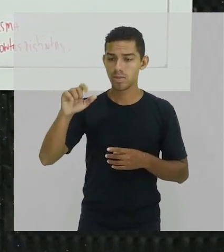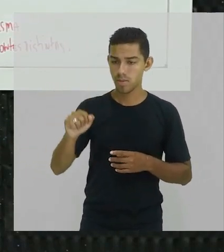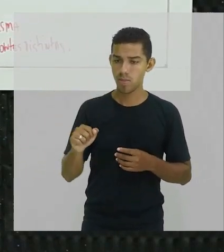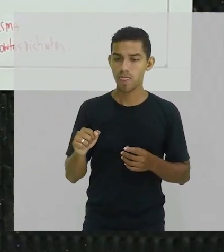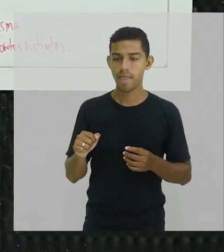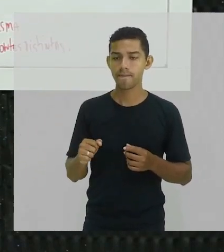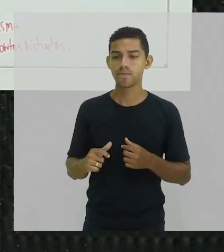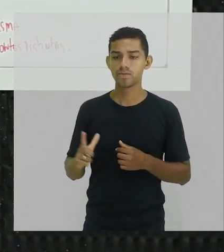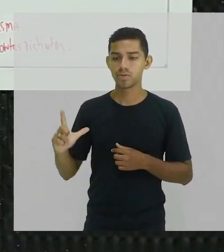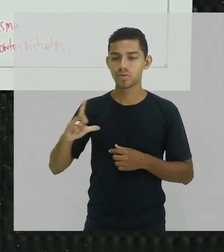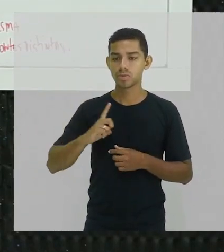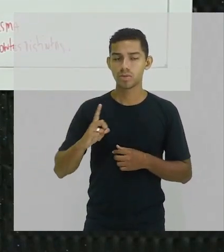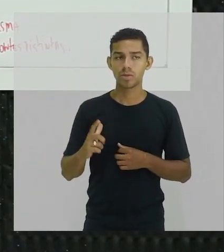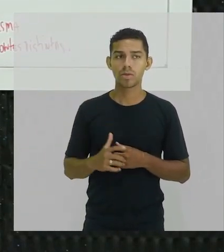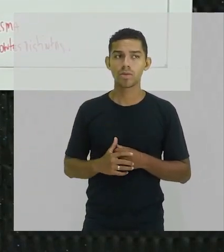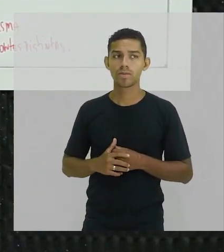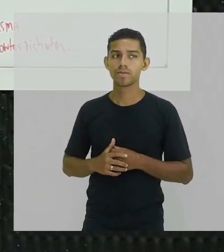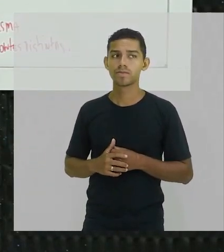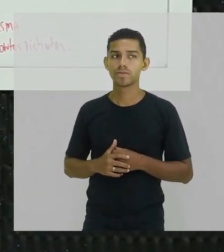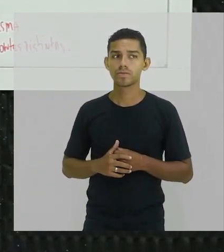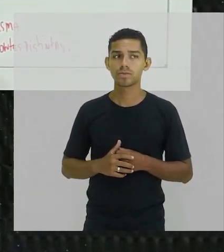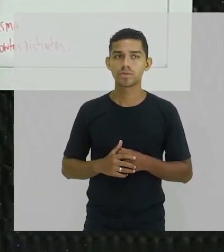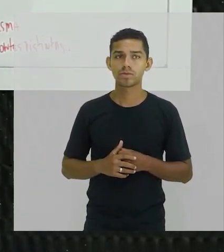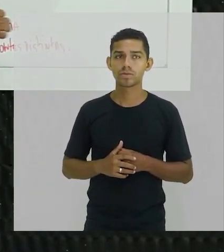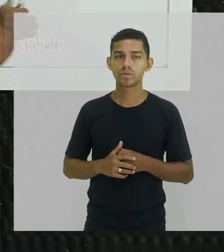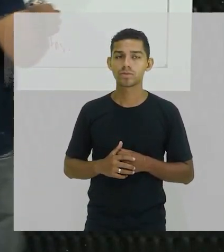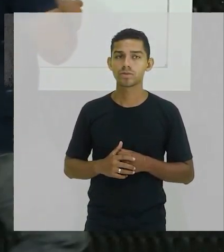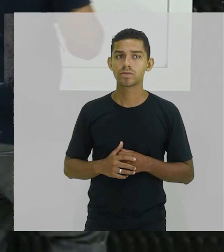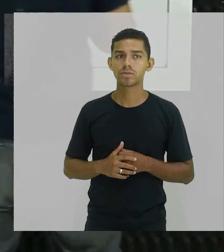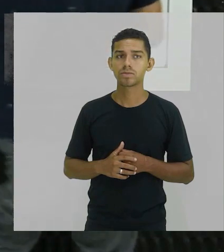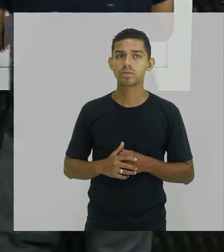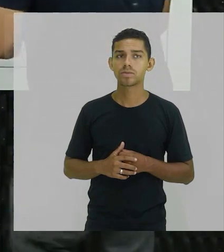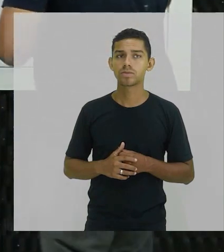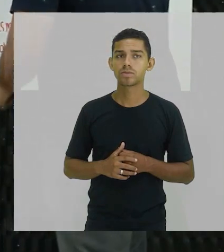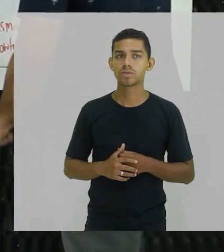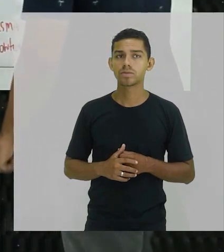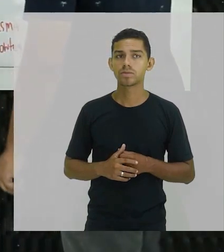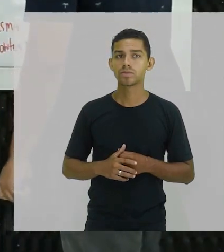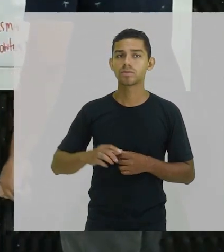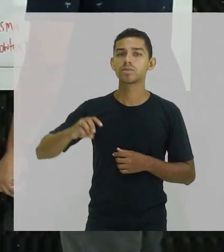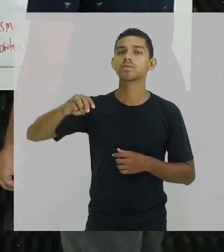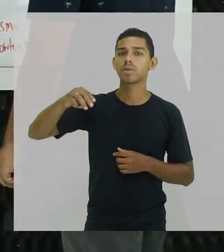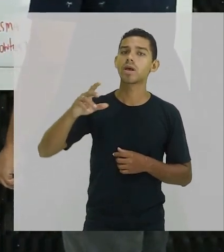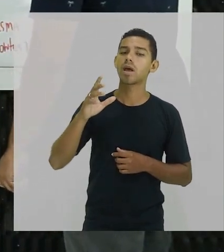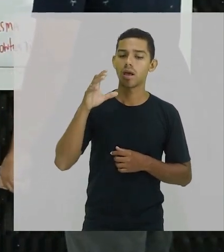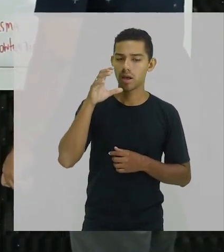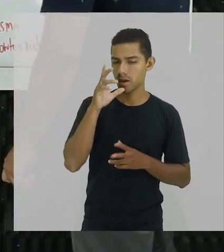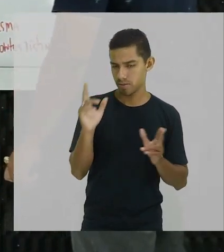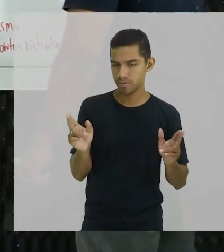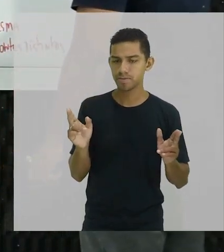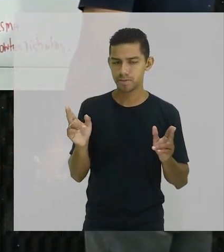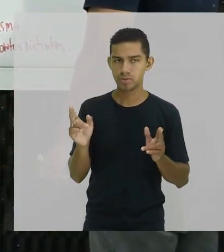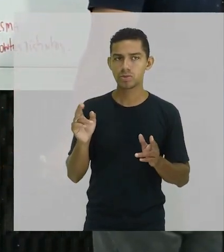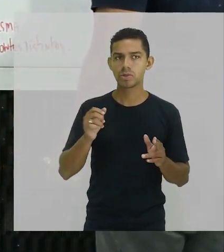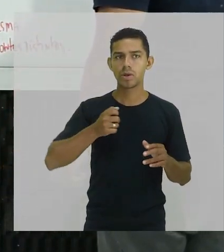instrumento sonoro, certo? Ou seja, nós estamos tratando de uma mesma velocidade.